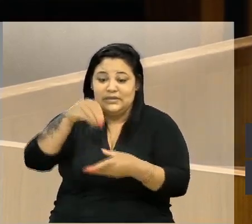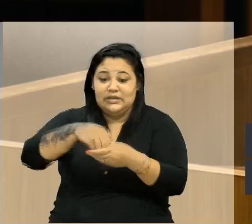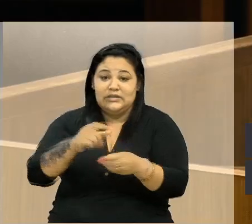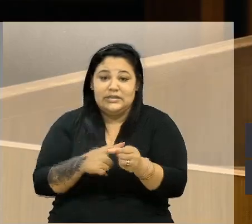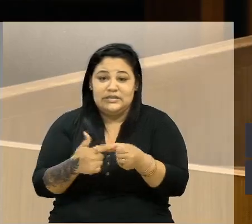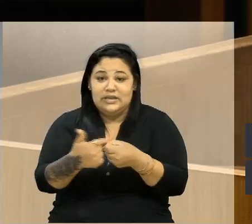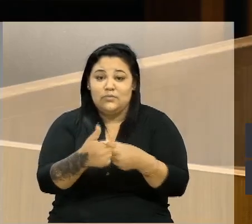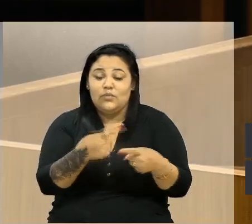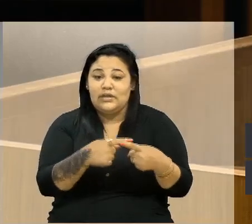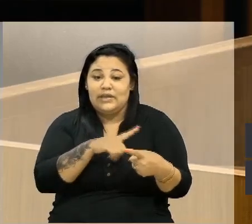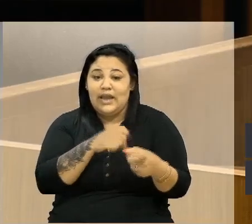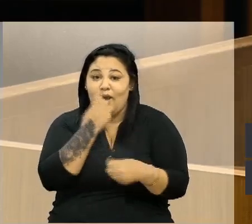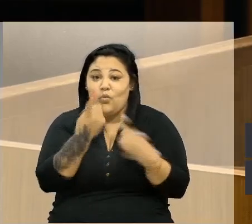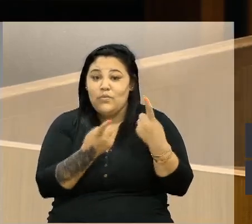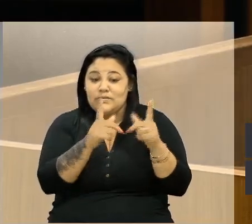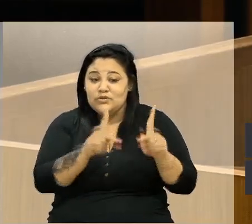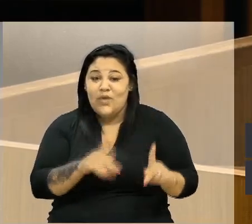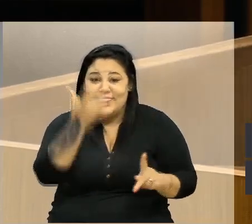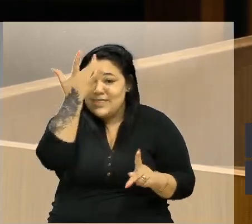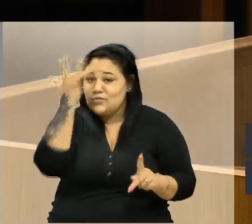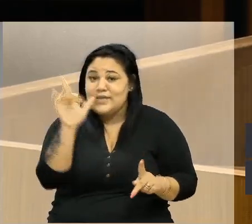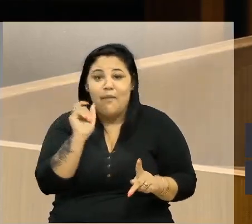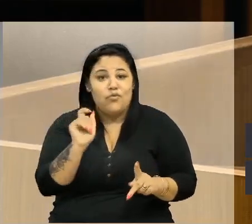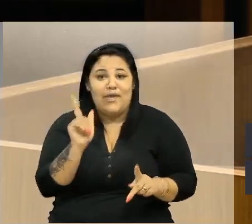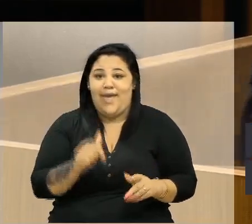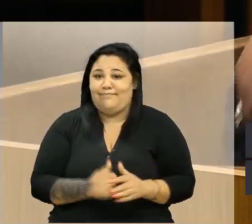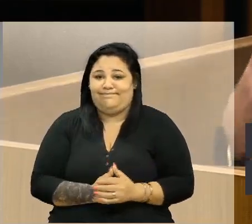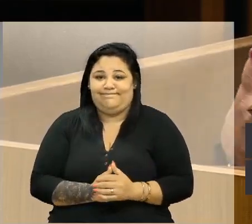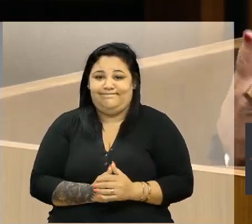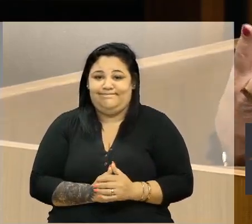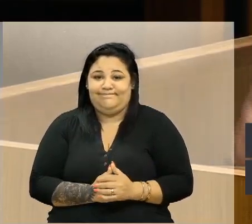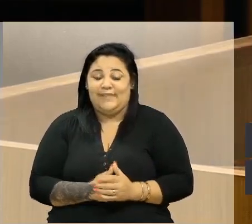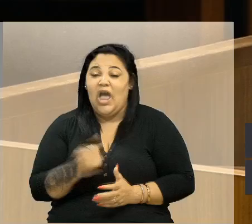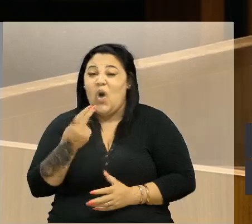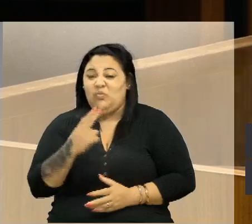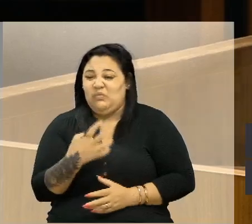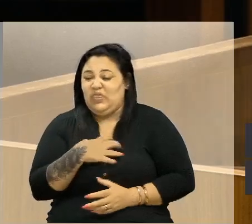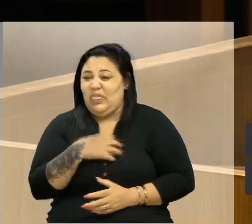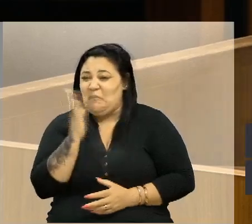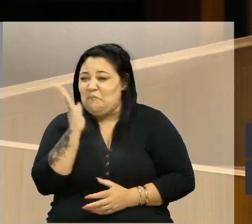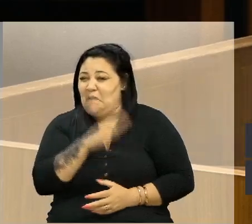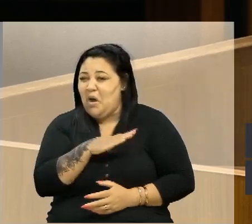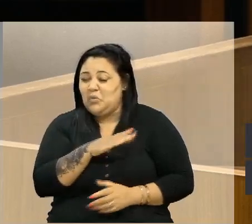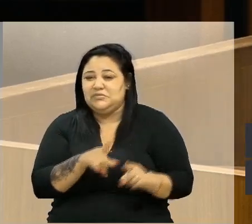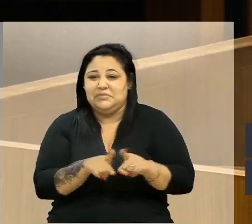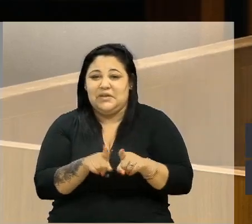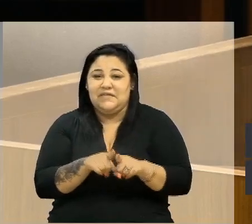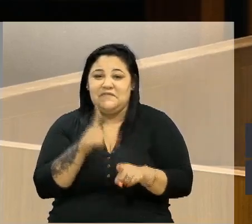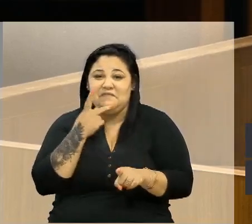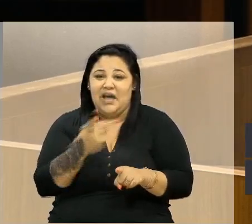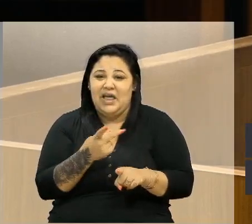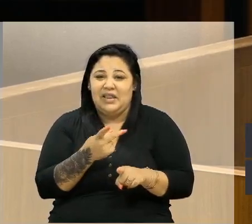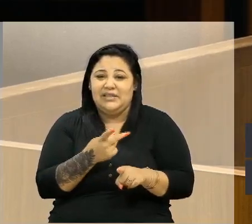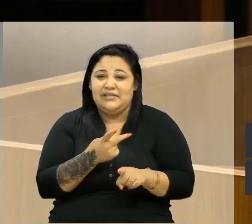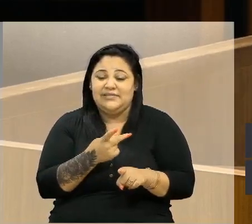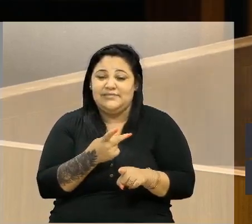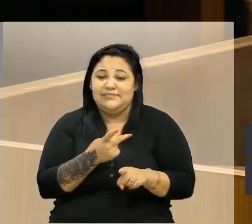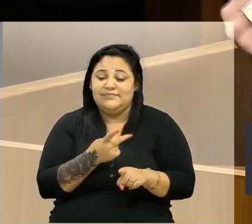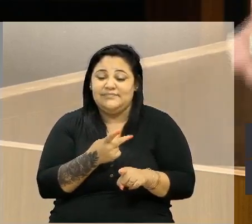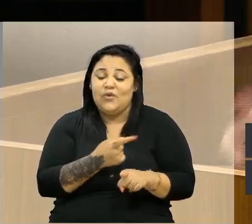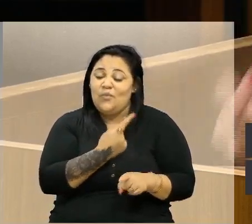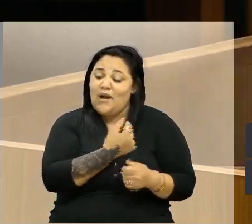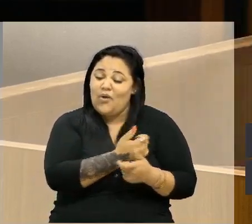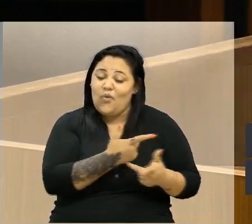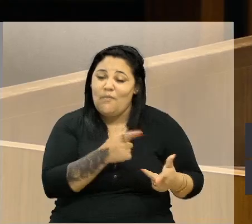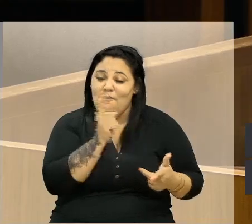gente que não sabe o que é, ou de forma maldosa diz que é uma coisa que não é, porque